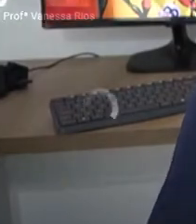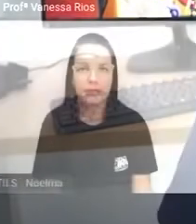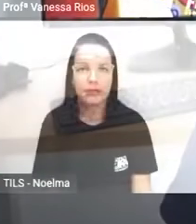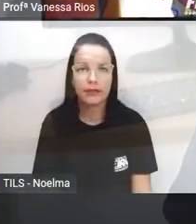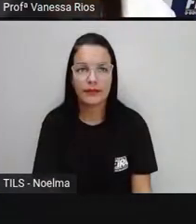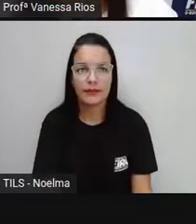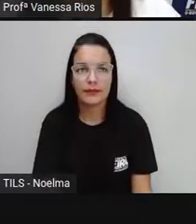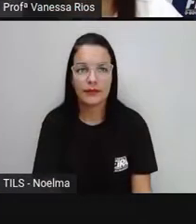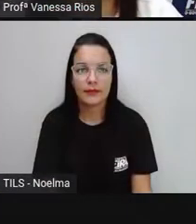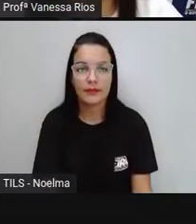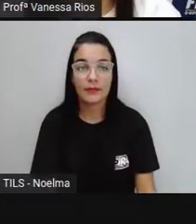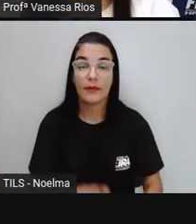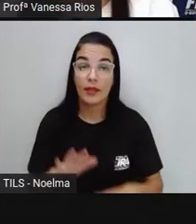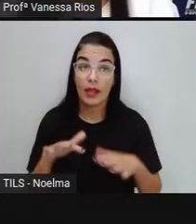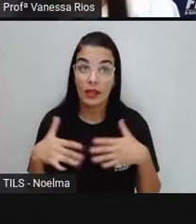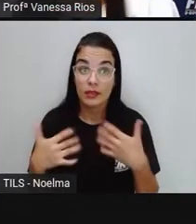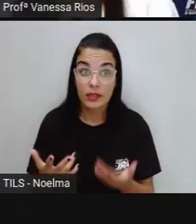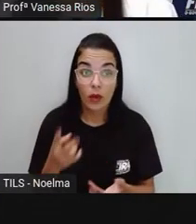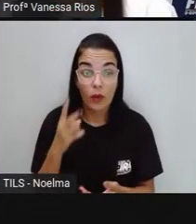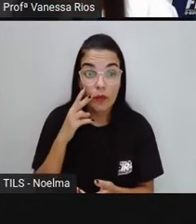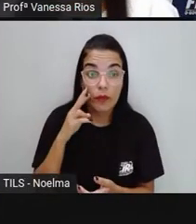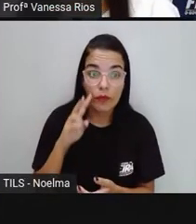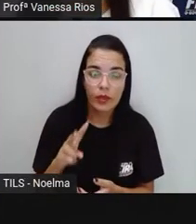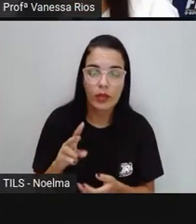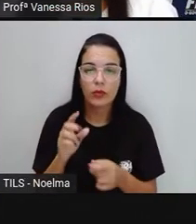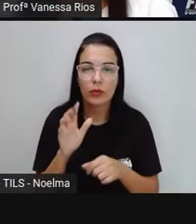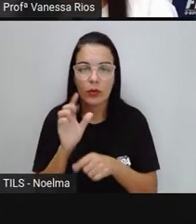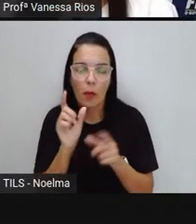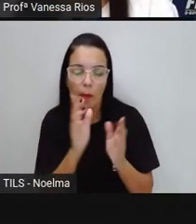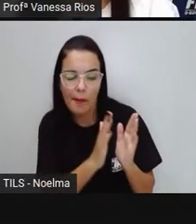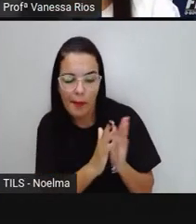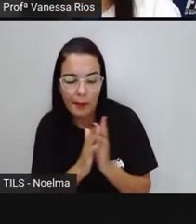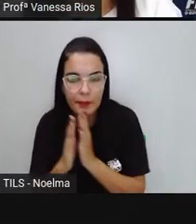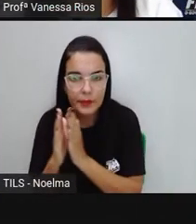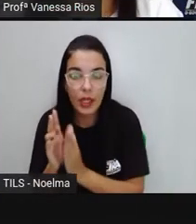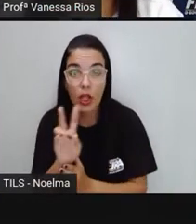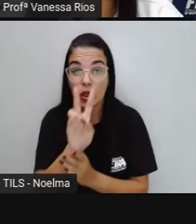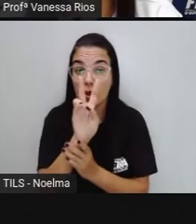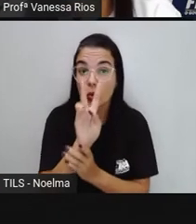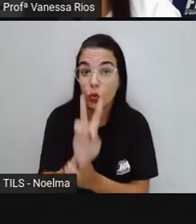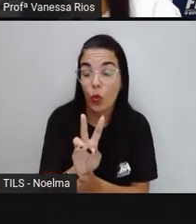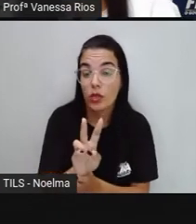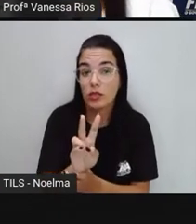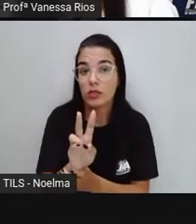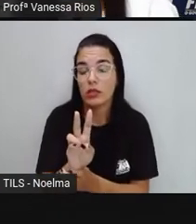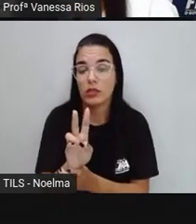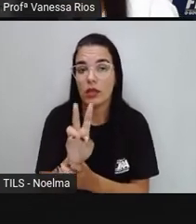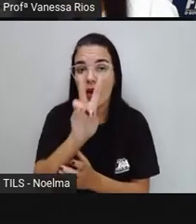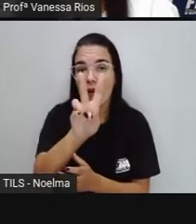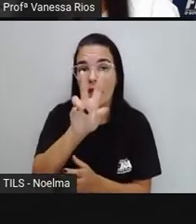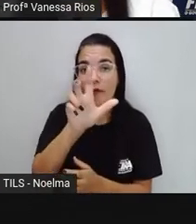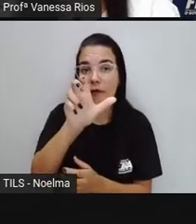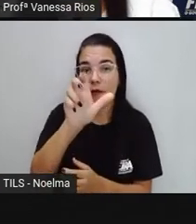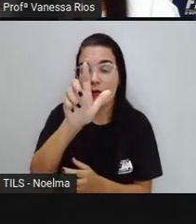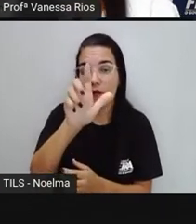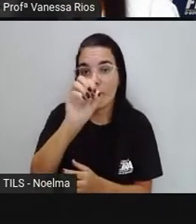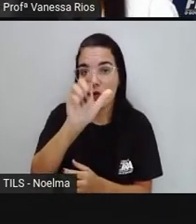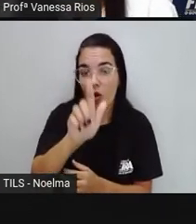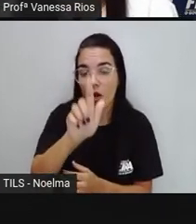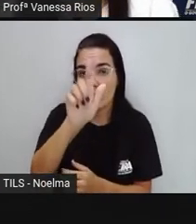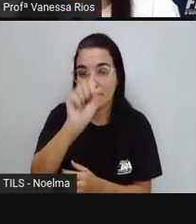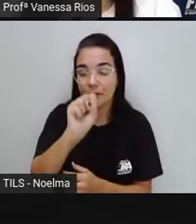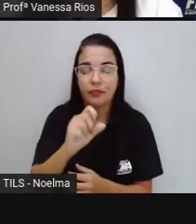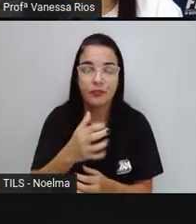da família. Pronto, então a gente observou aí um trechinho de dois vlogs de crítica, né, abordando aí